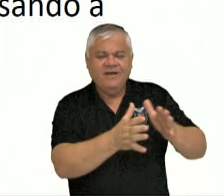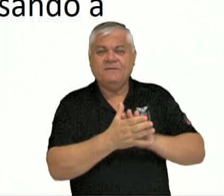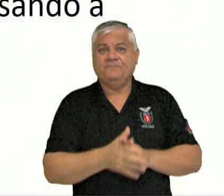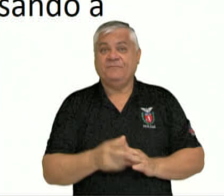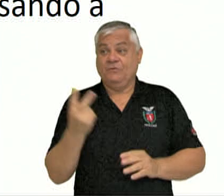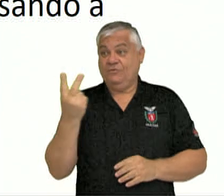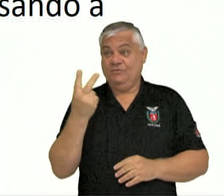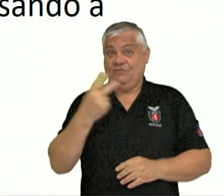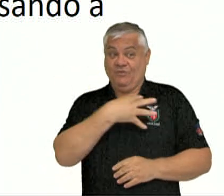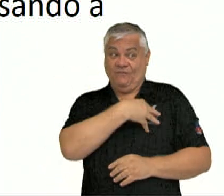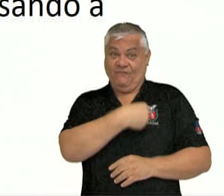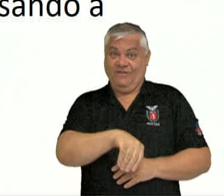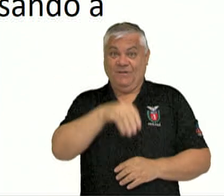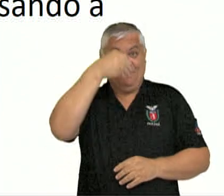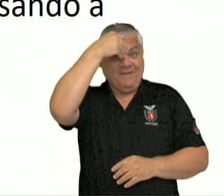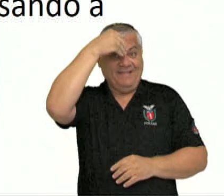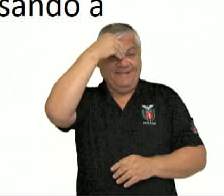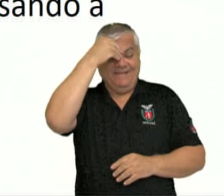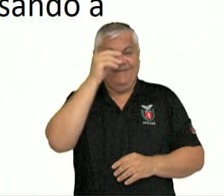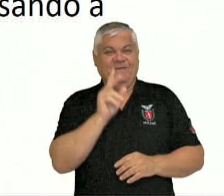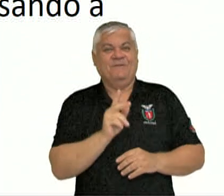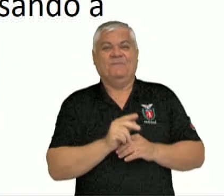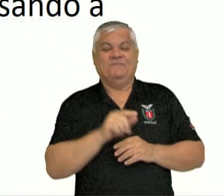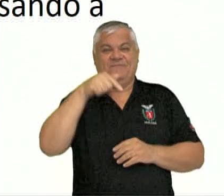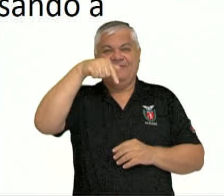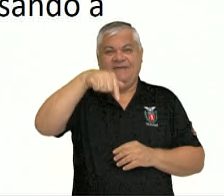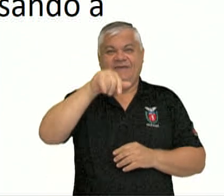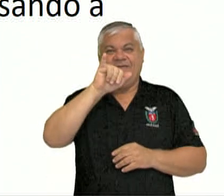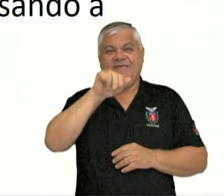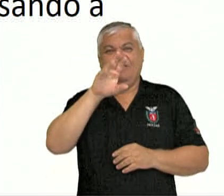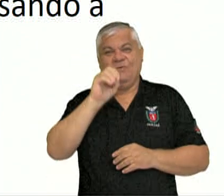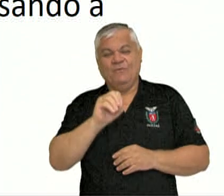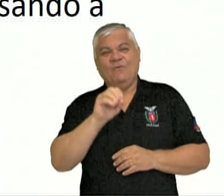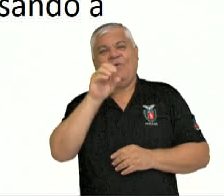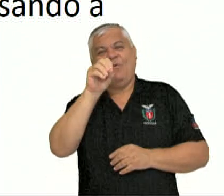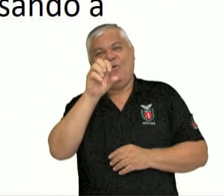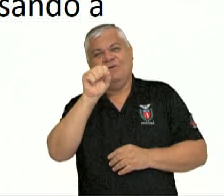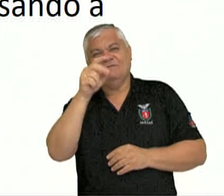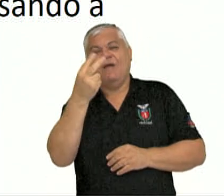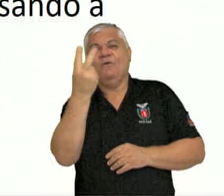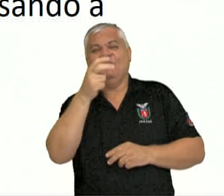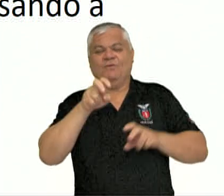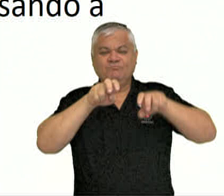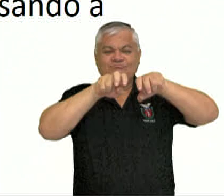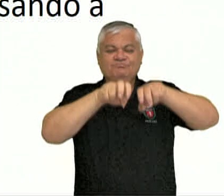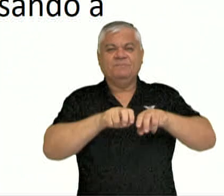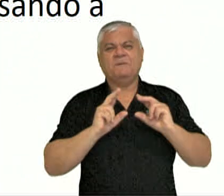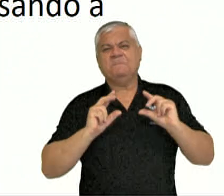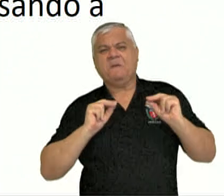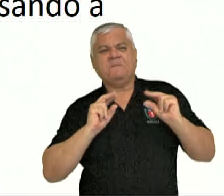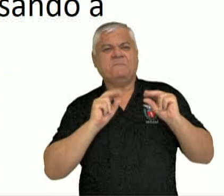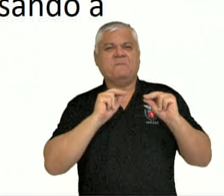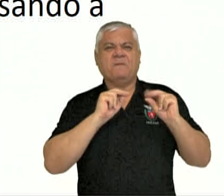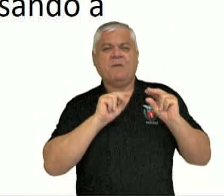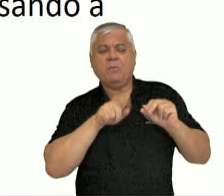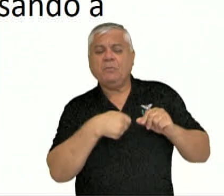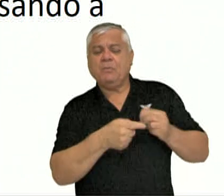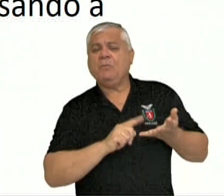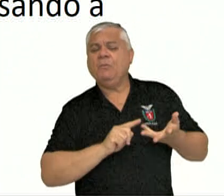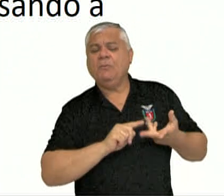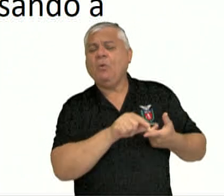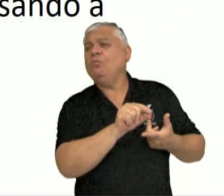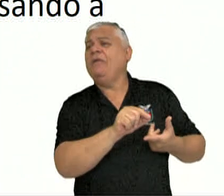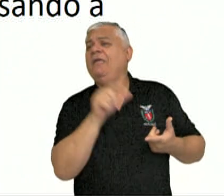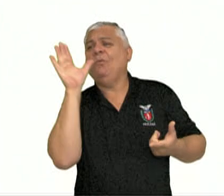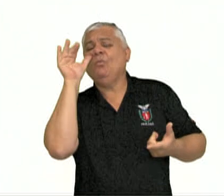os 2 filhos do padrinho, ficavam horas inteiras sentados no alto do morro e conversando a respeito da